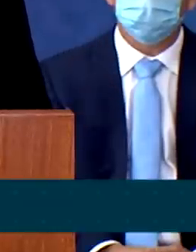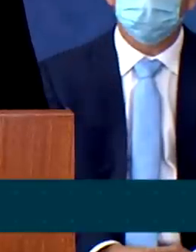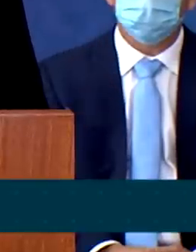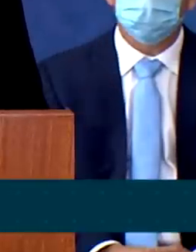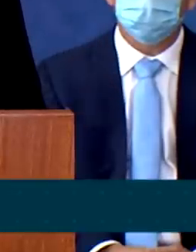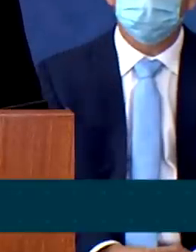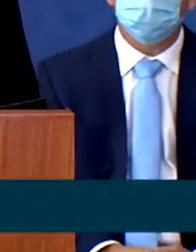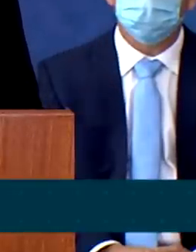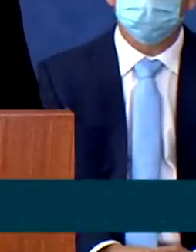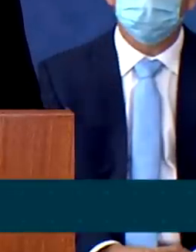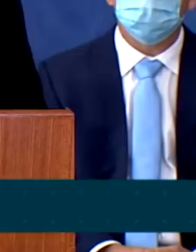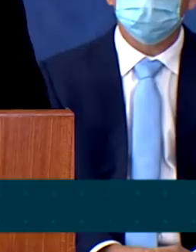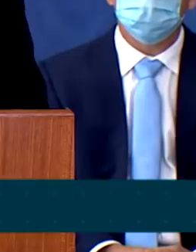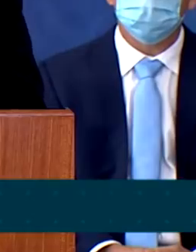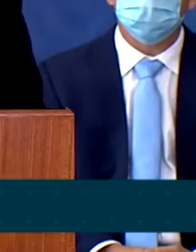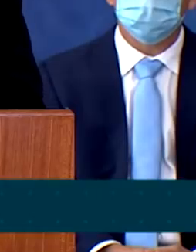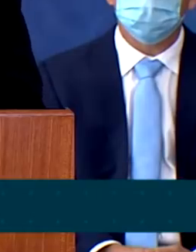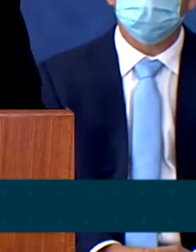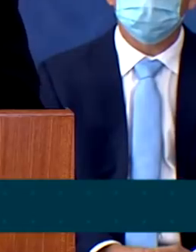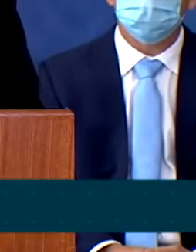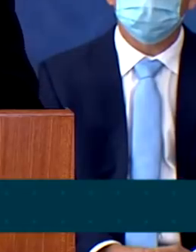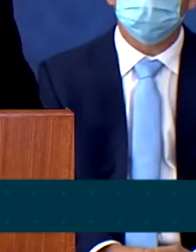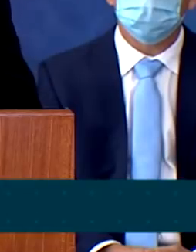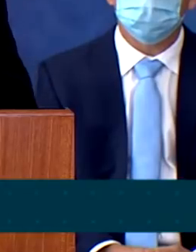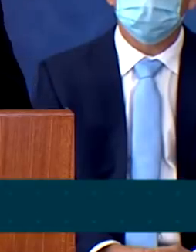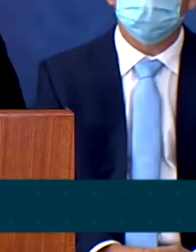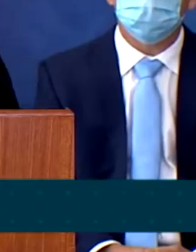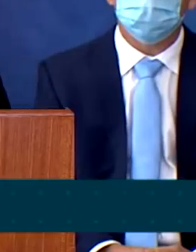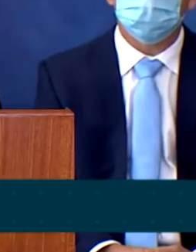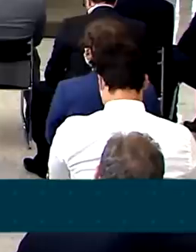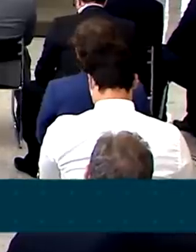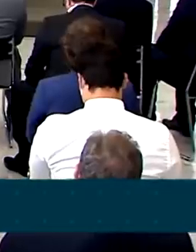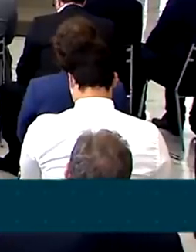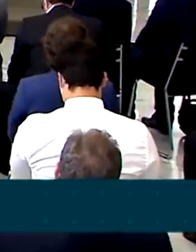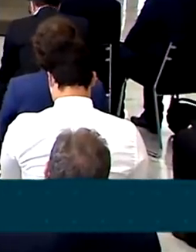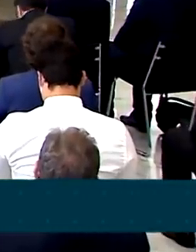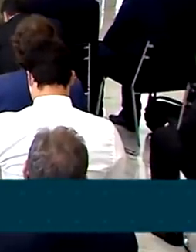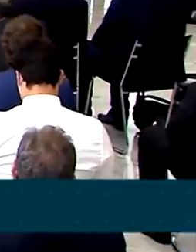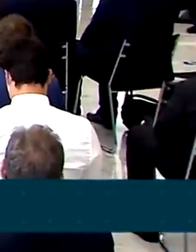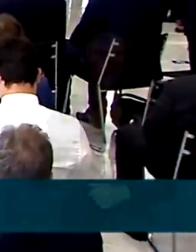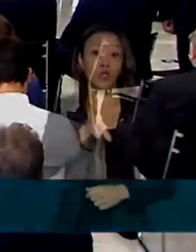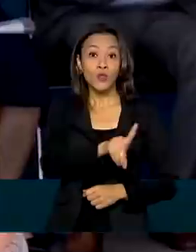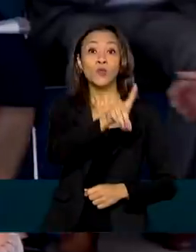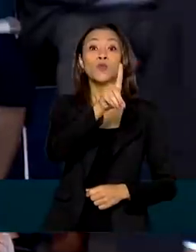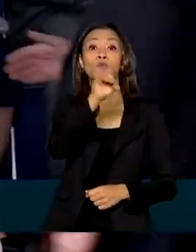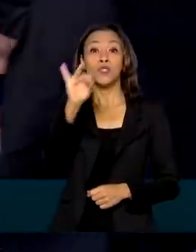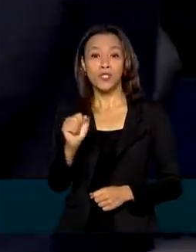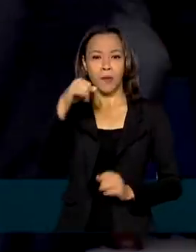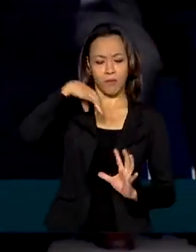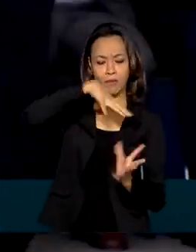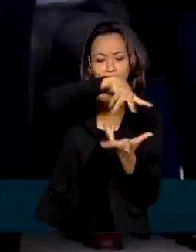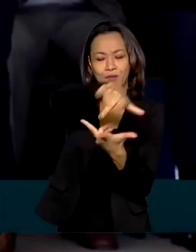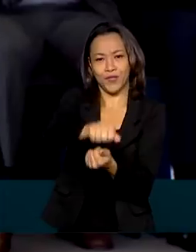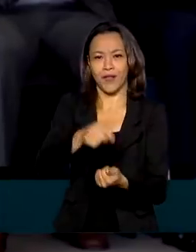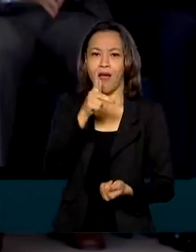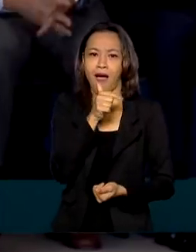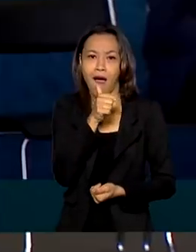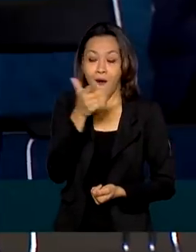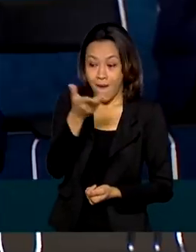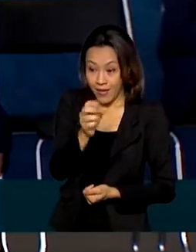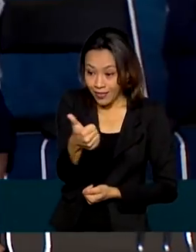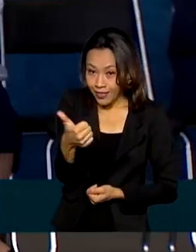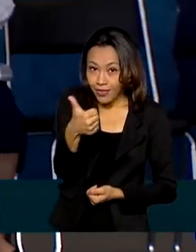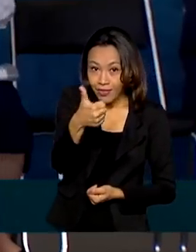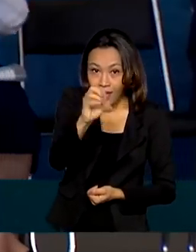tratar o devido carinho e respeito para Que não nos falte um Dia Mundial da Água dez empresas